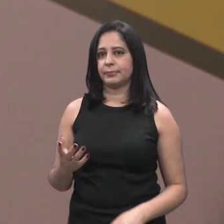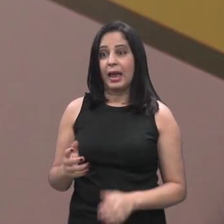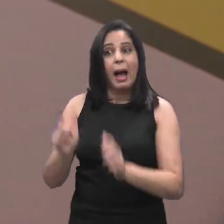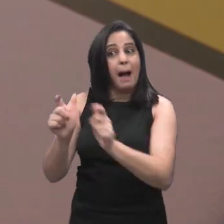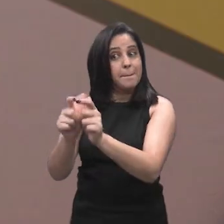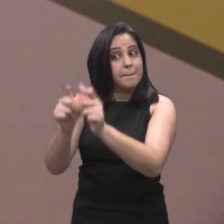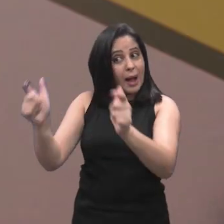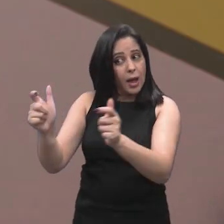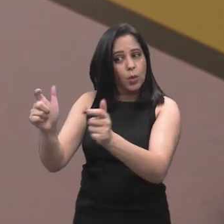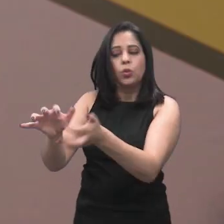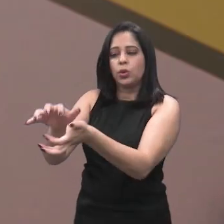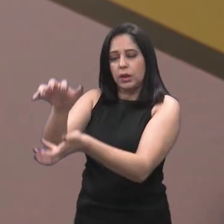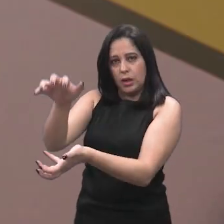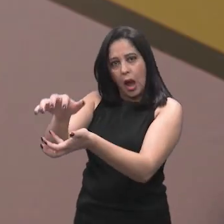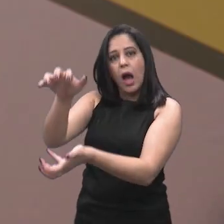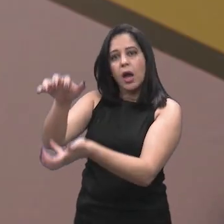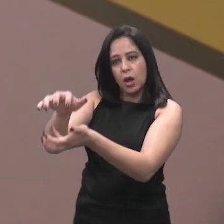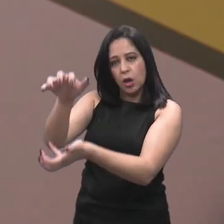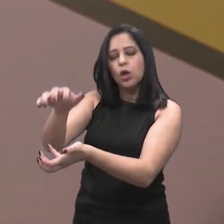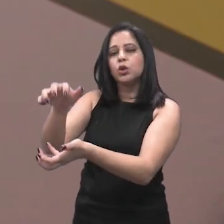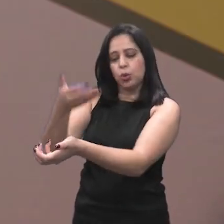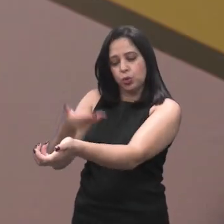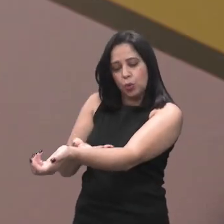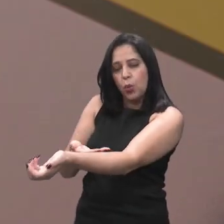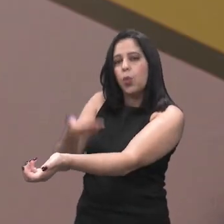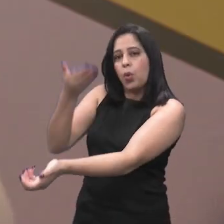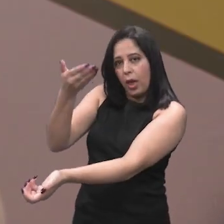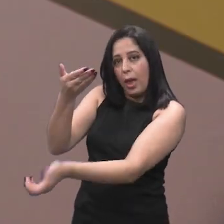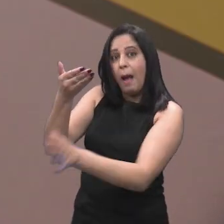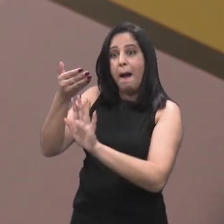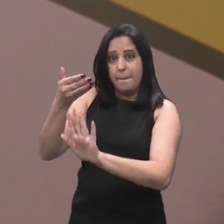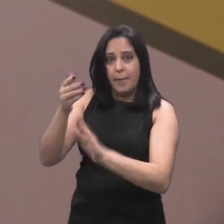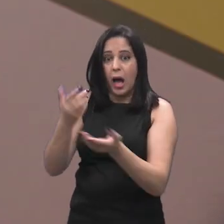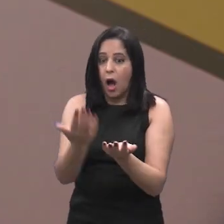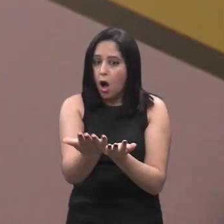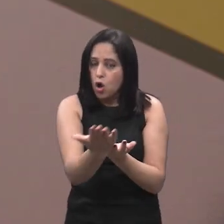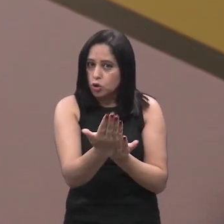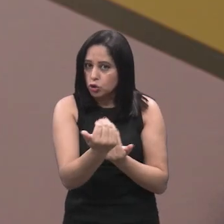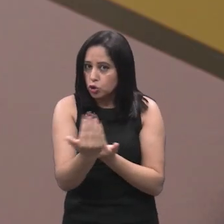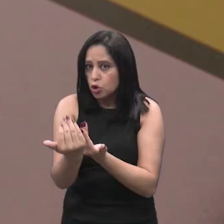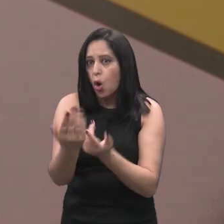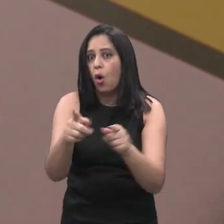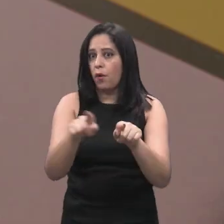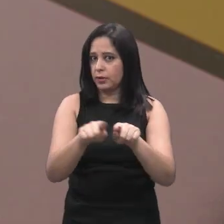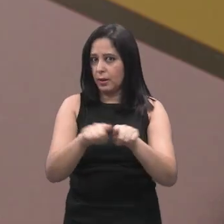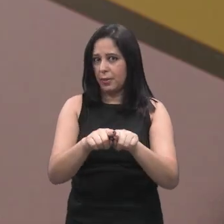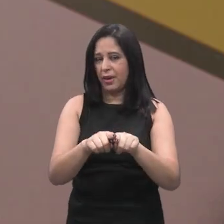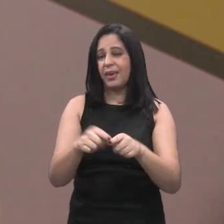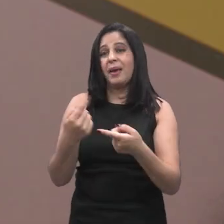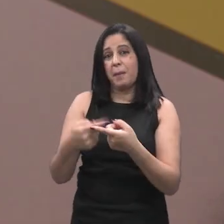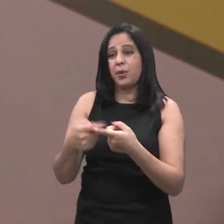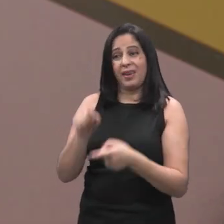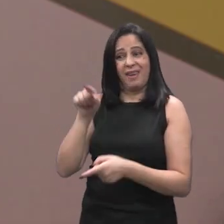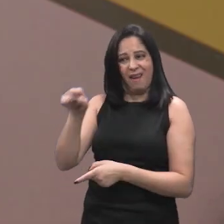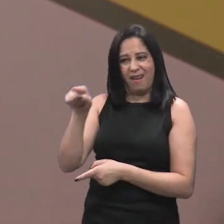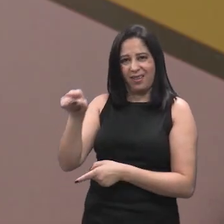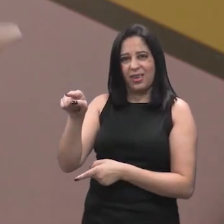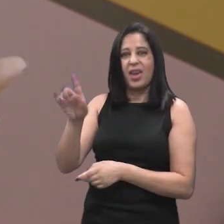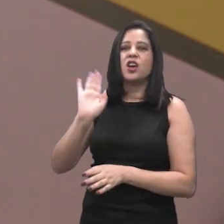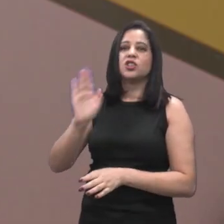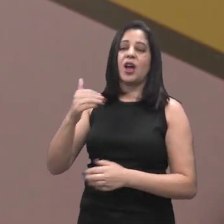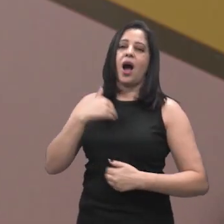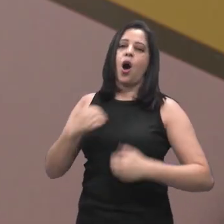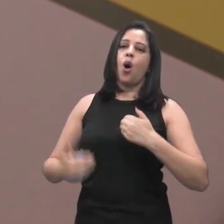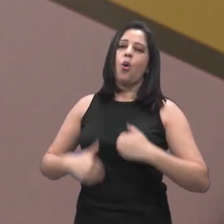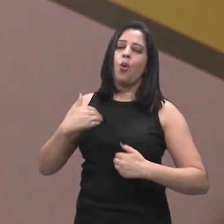mais velhos terem a hipertensão arterial pelo próprio desgaste do corpo, digamos assim. E também porque o mais velho, o